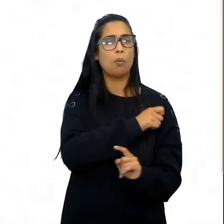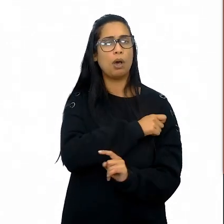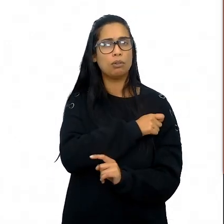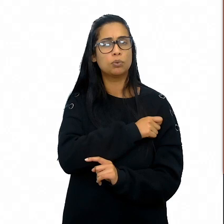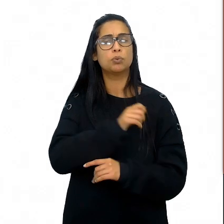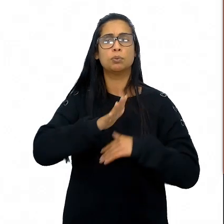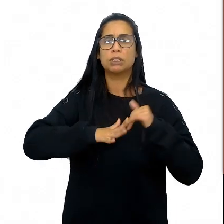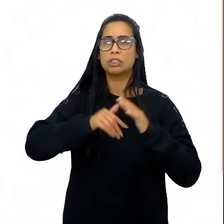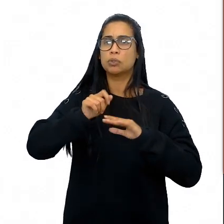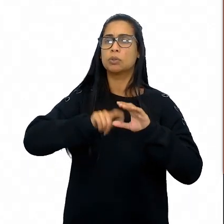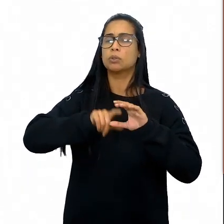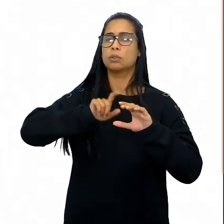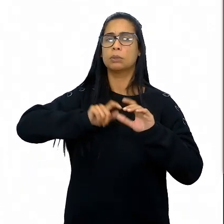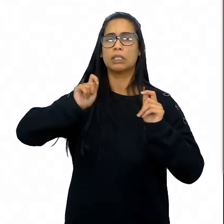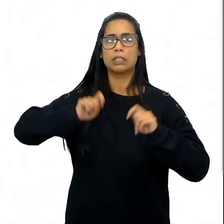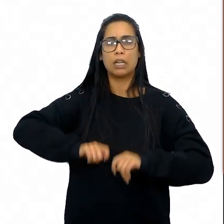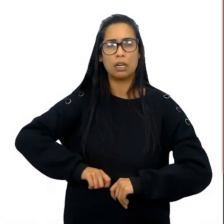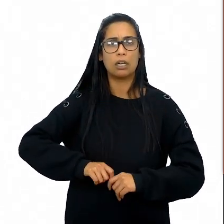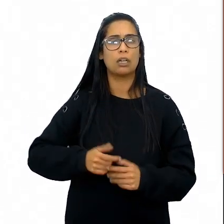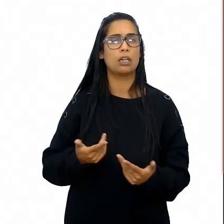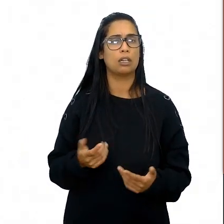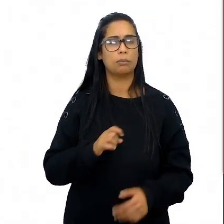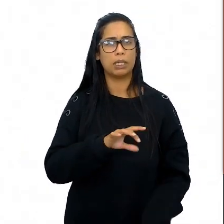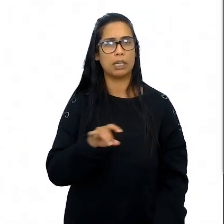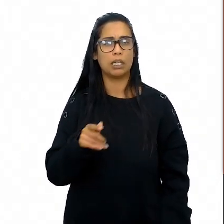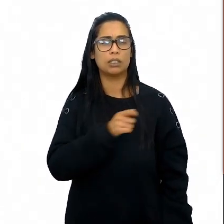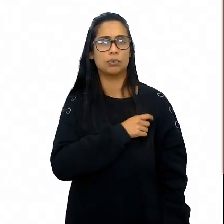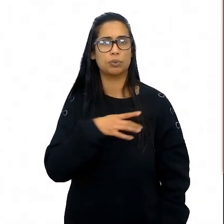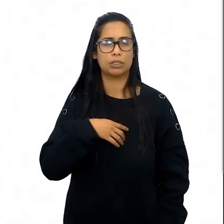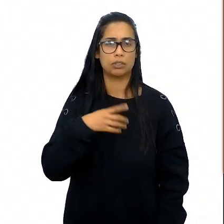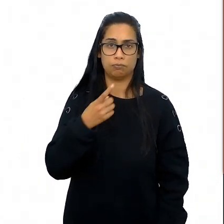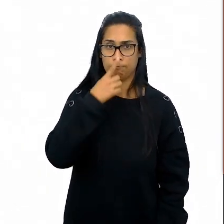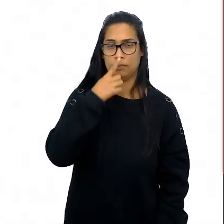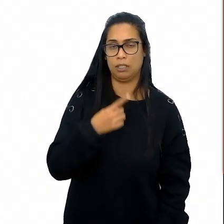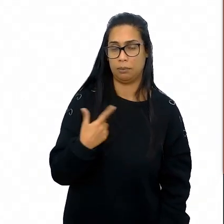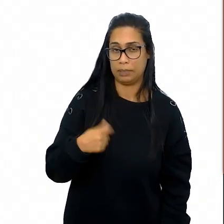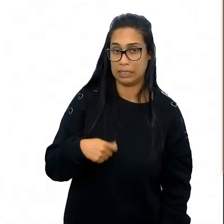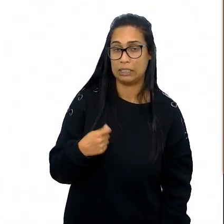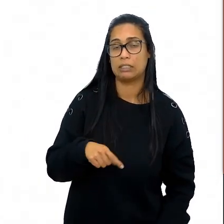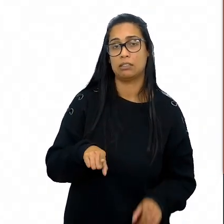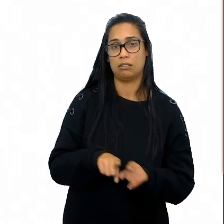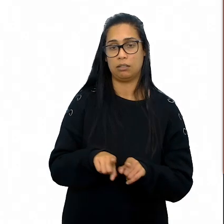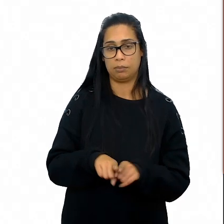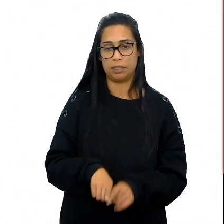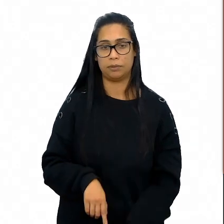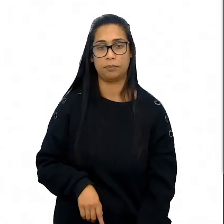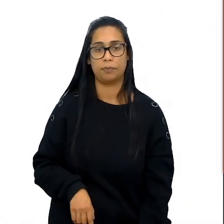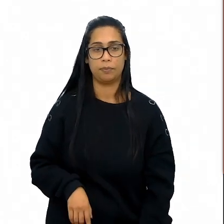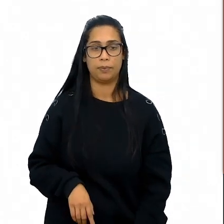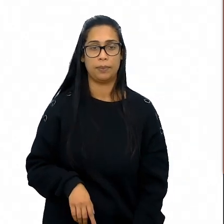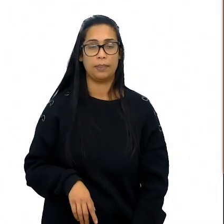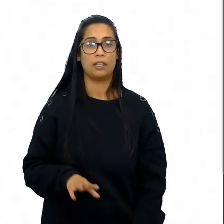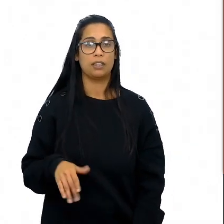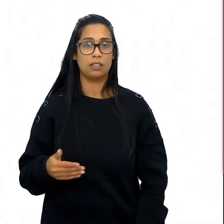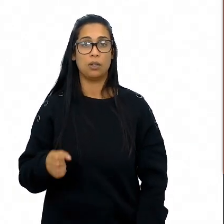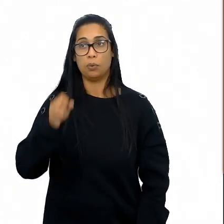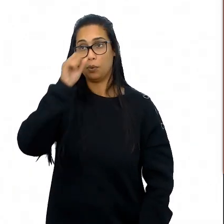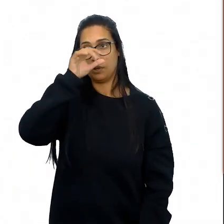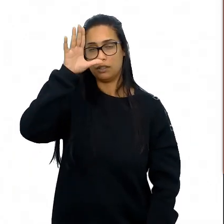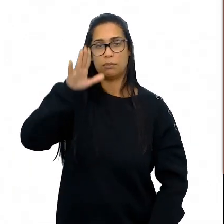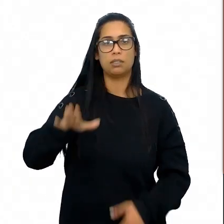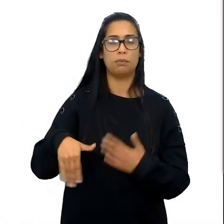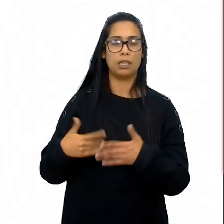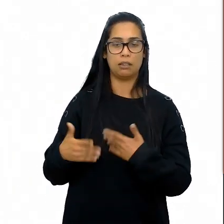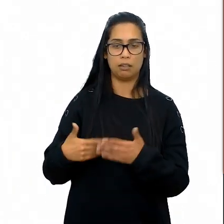ativos no processo de aprendizagem uma vez que um problema é um ponto de partida para a construção de novos conhecimentos como tá